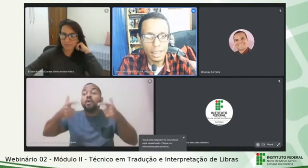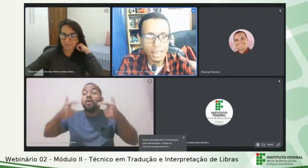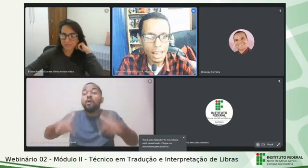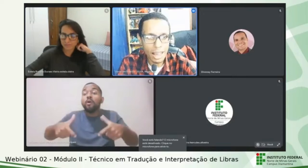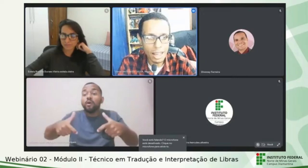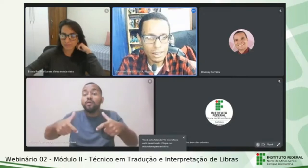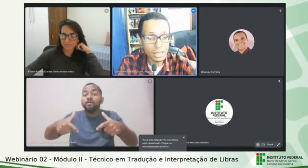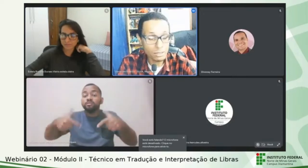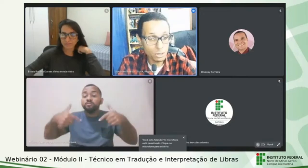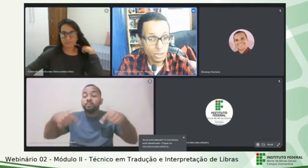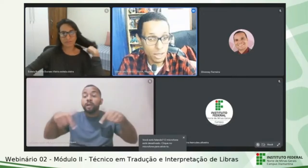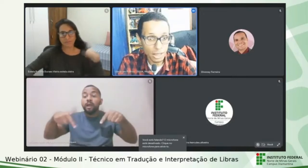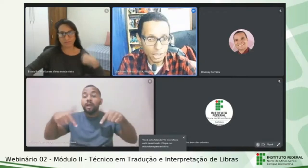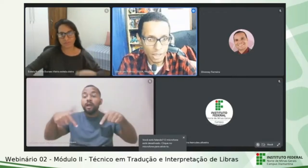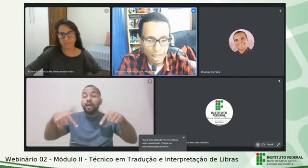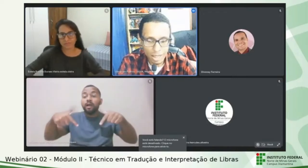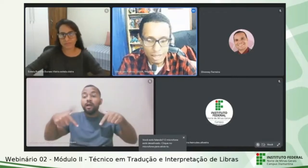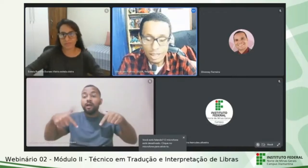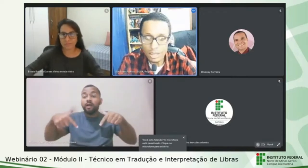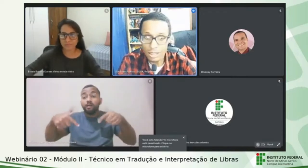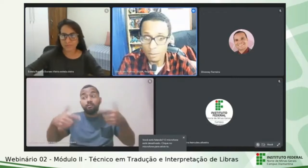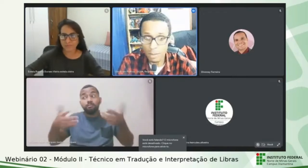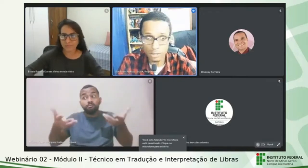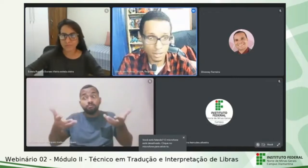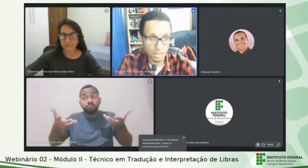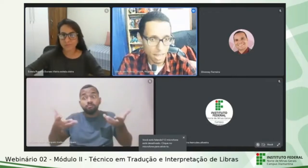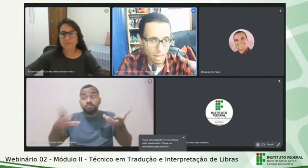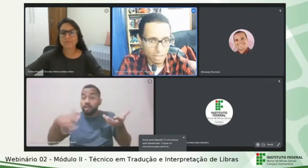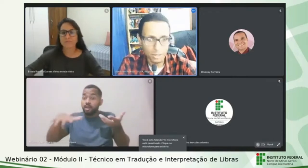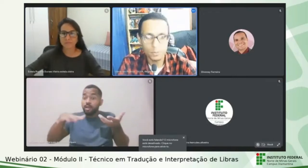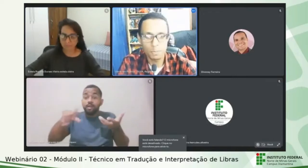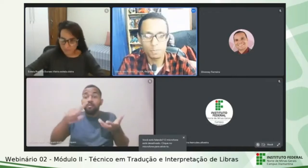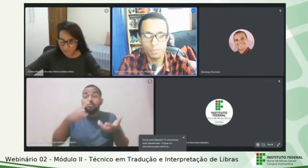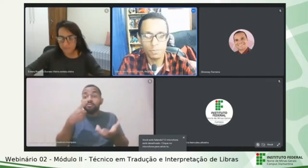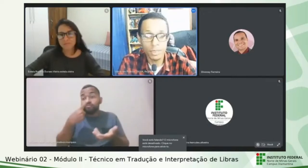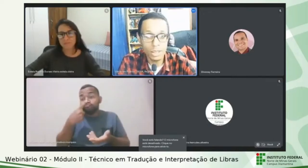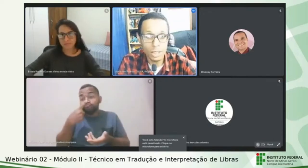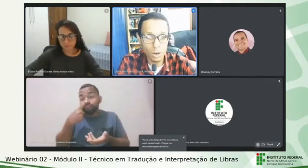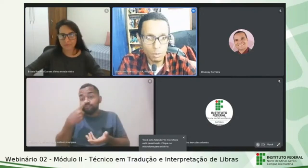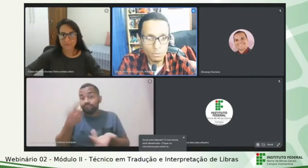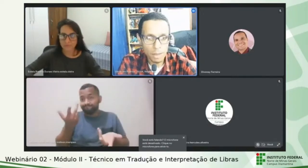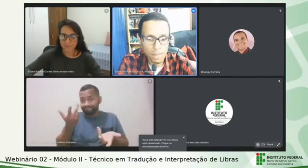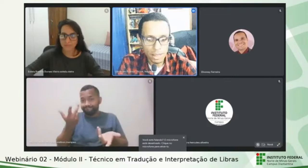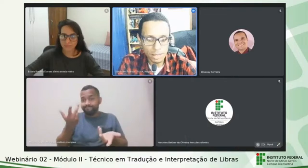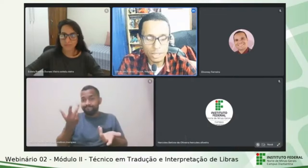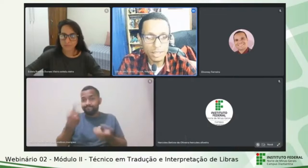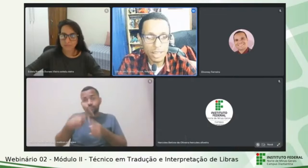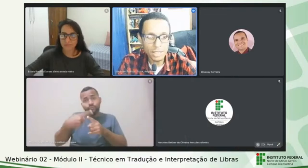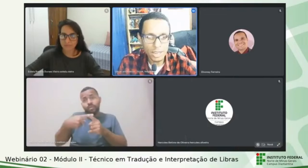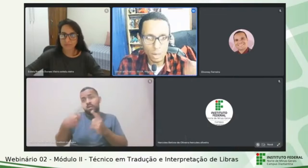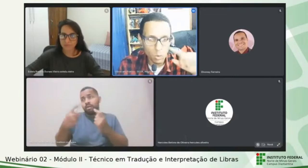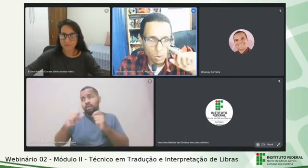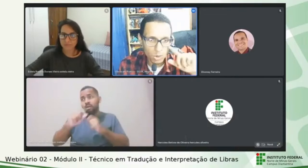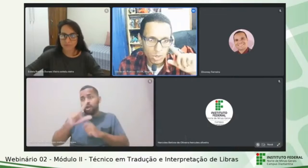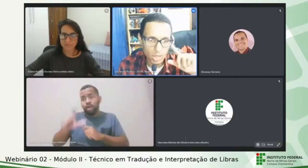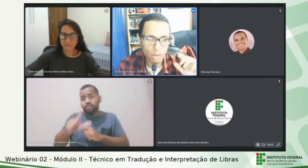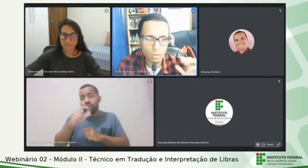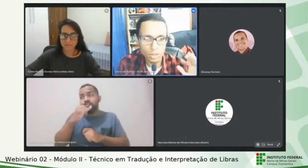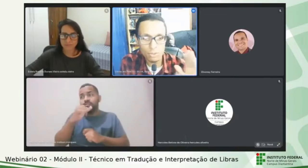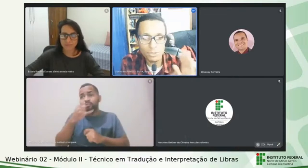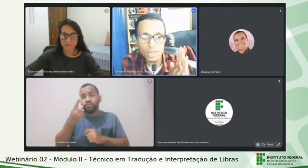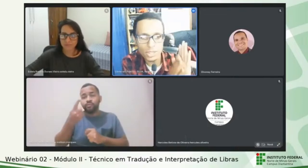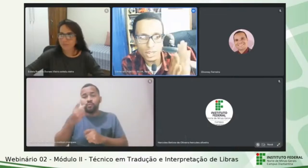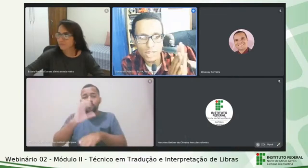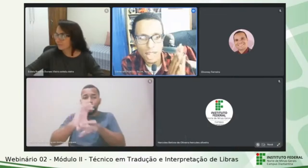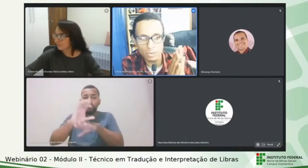Aquela área que você achar que tem mais afinidade. Obviamente, desde que o curso técnico